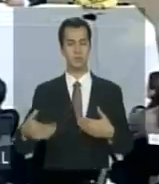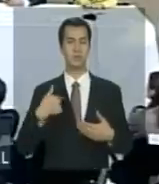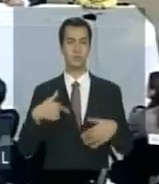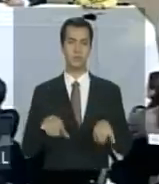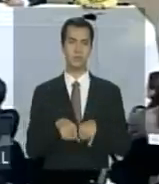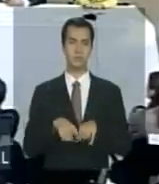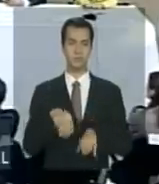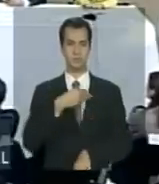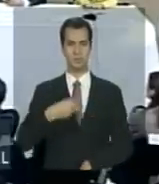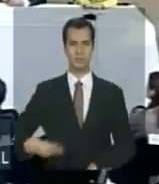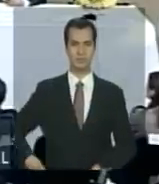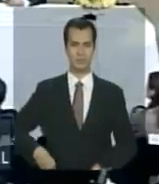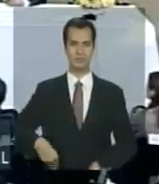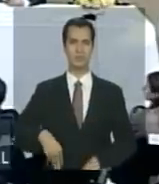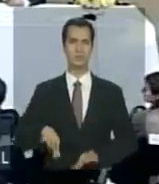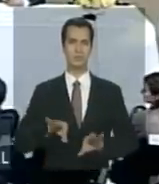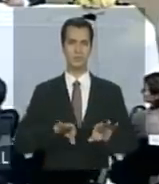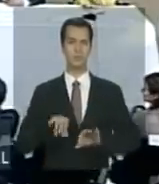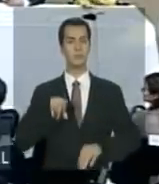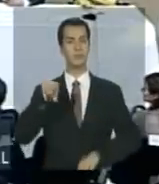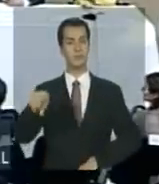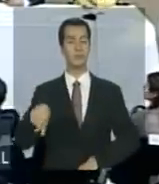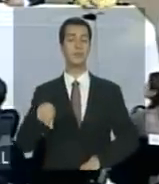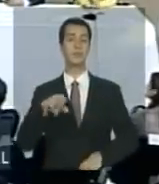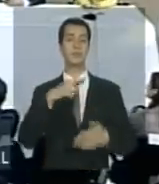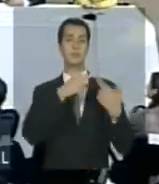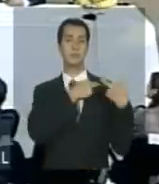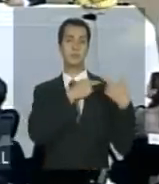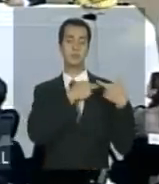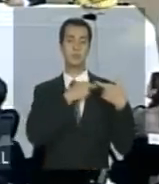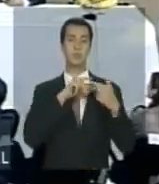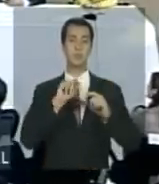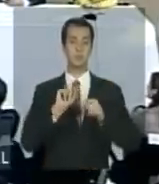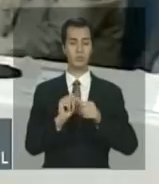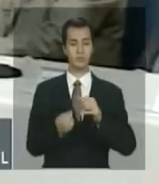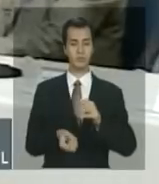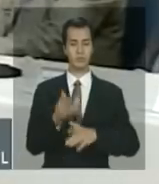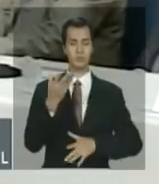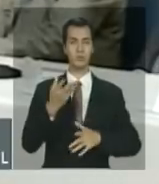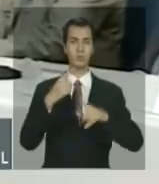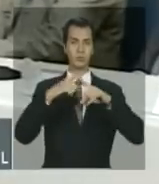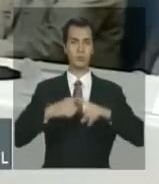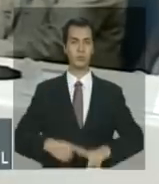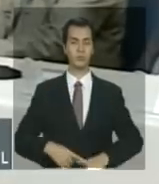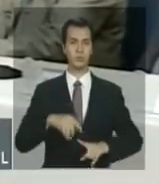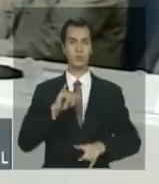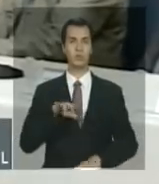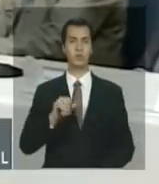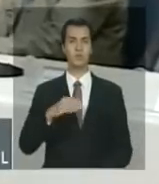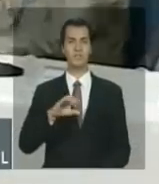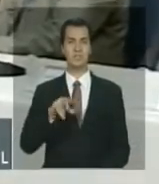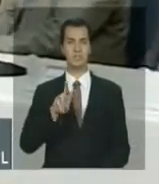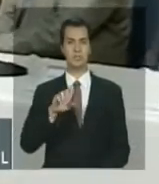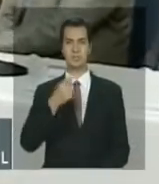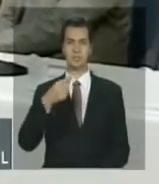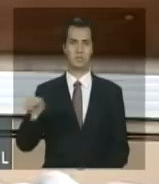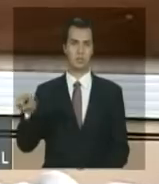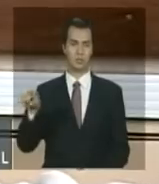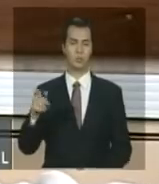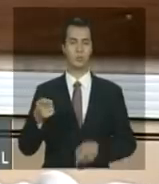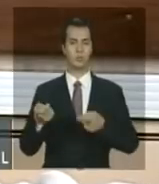do Planejamento, responsável pelo 16º Concurso de Inovação da Gestão Pública.